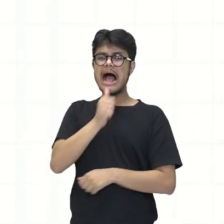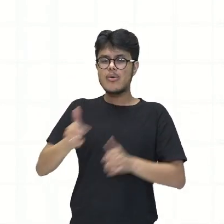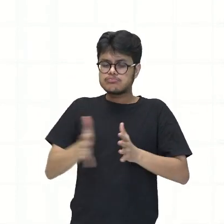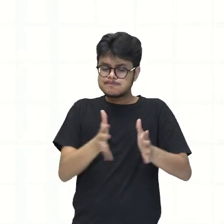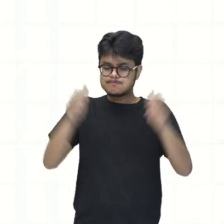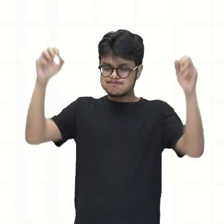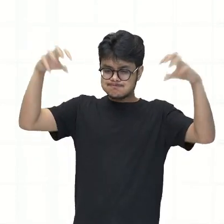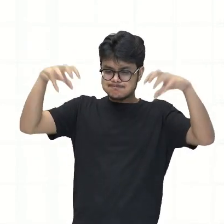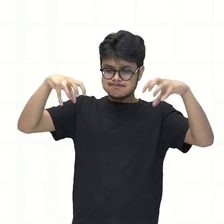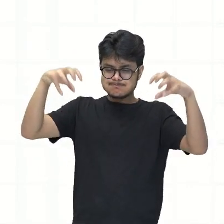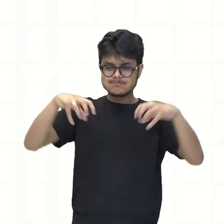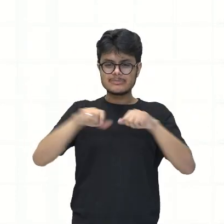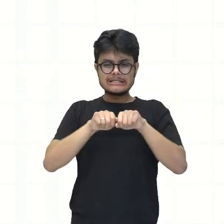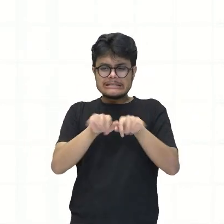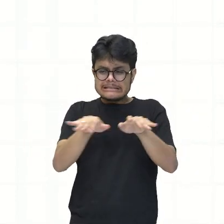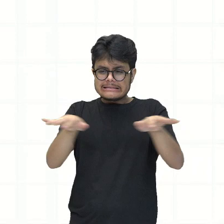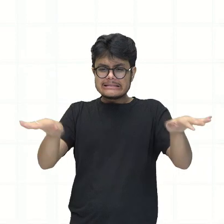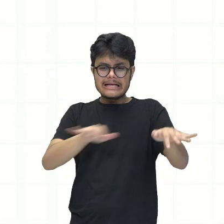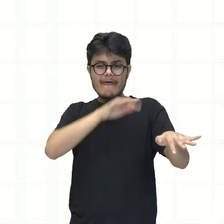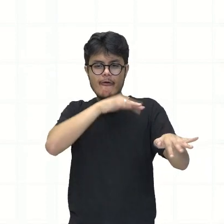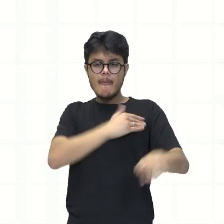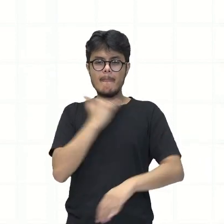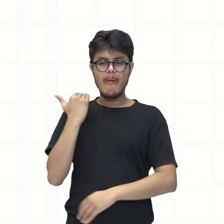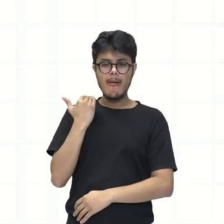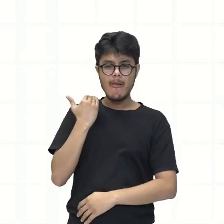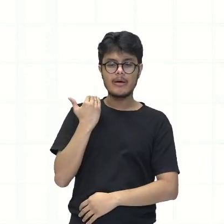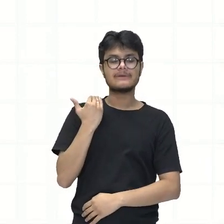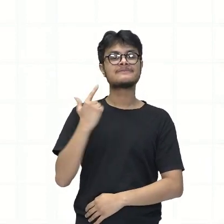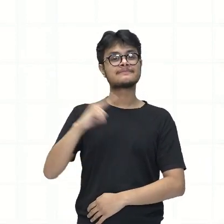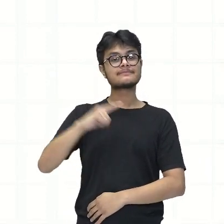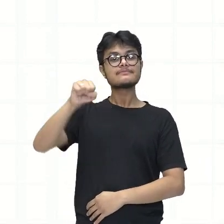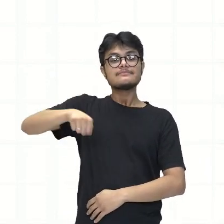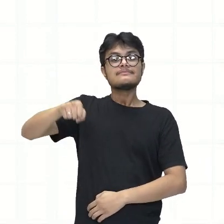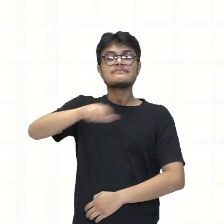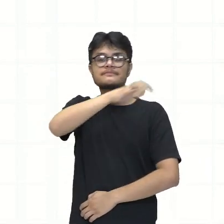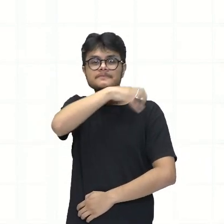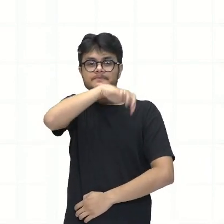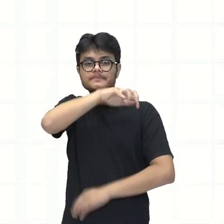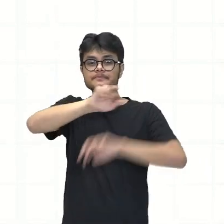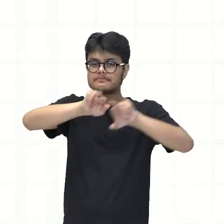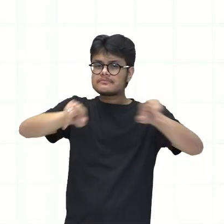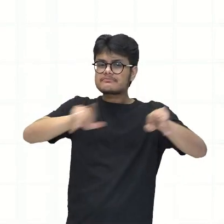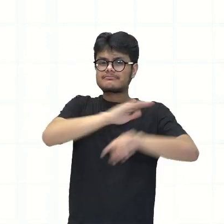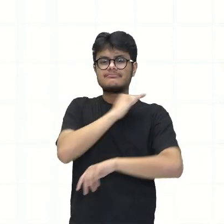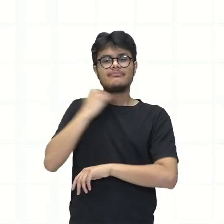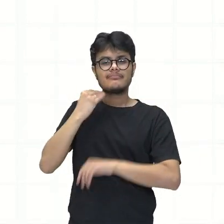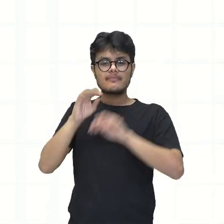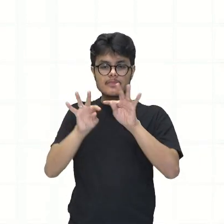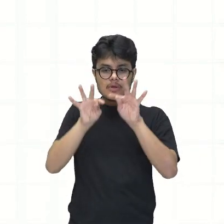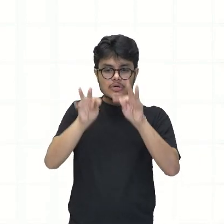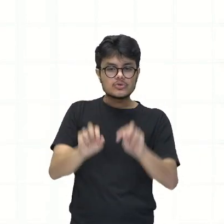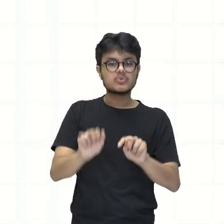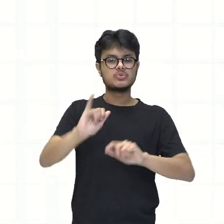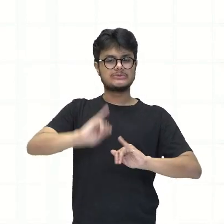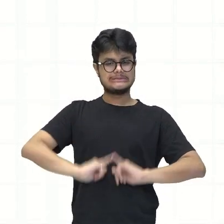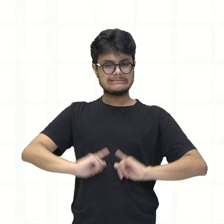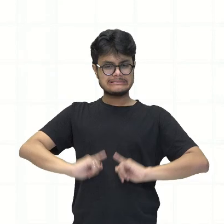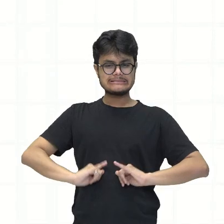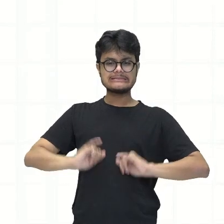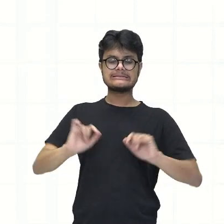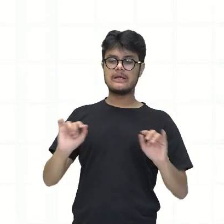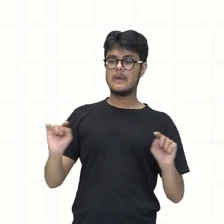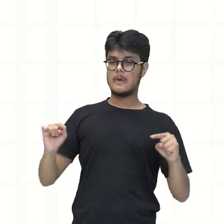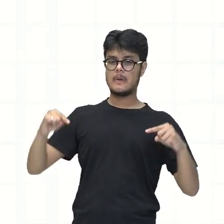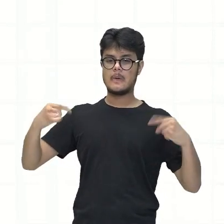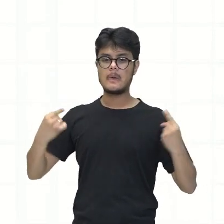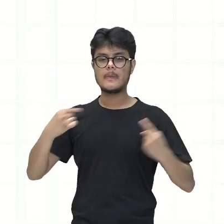envenenando a vida dentro do lago, né? A vida animal, a vida vegetal, e prejudica também o solo,